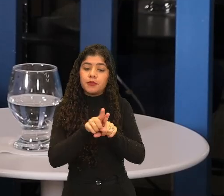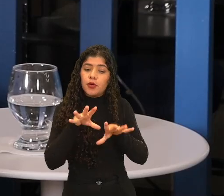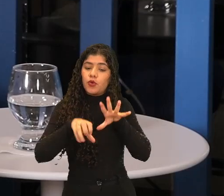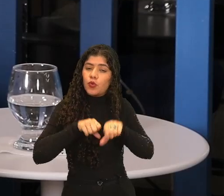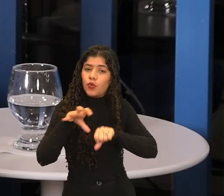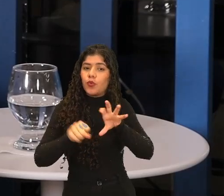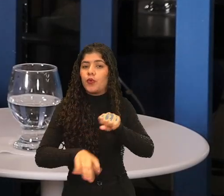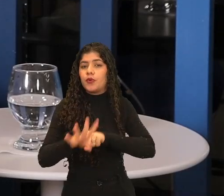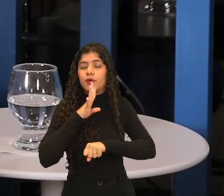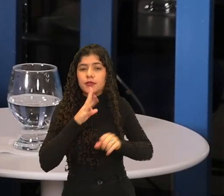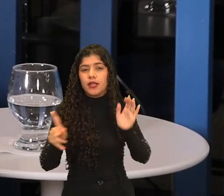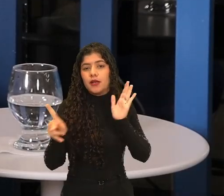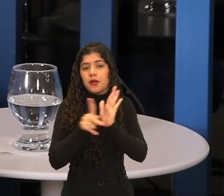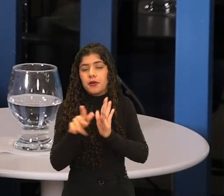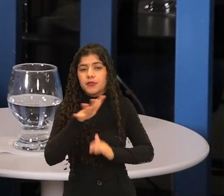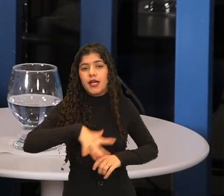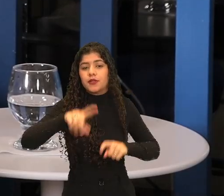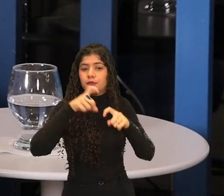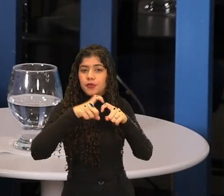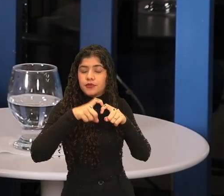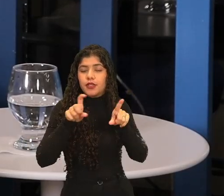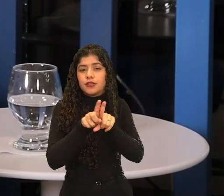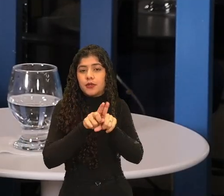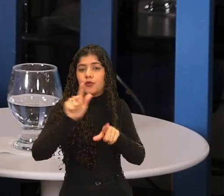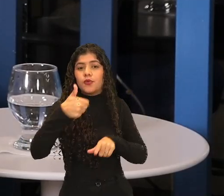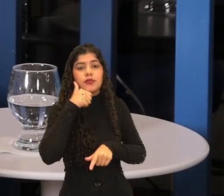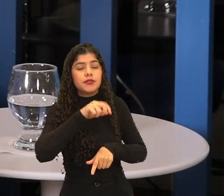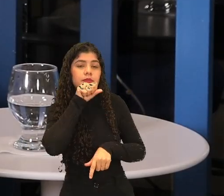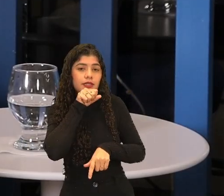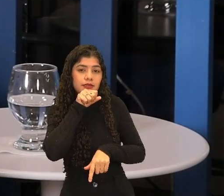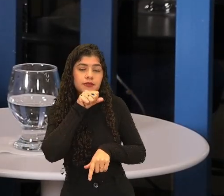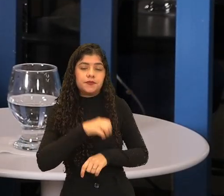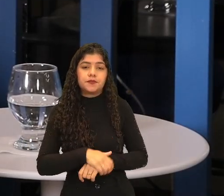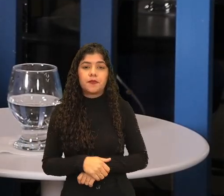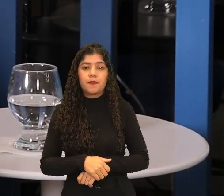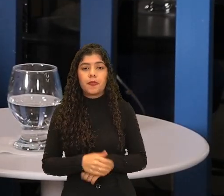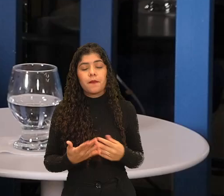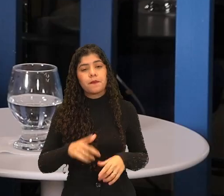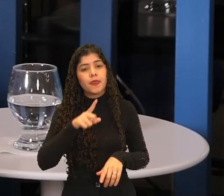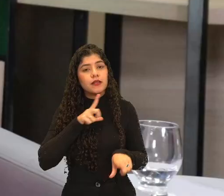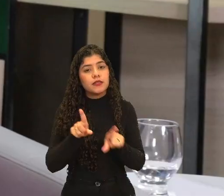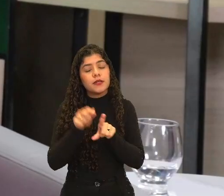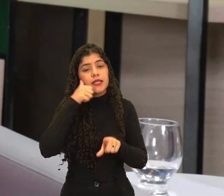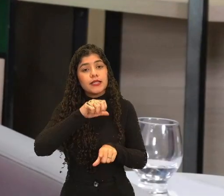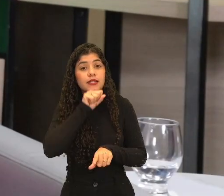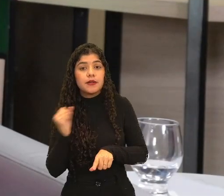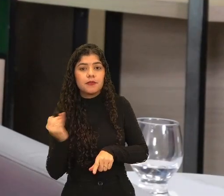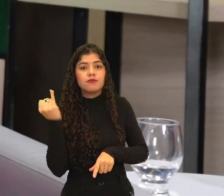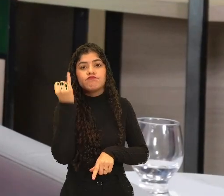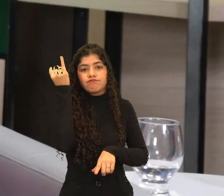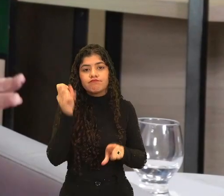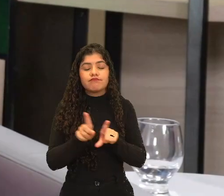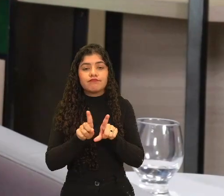buscando conhecimento, se reciclando enquanto profissional, né? Sempre tem coisa nova para a Acho que gente essa ter. rede de apoio também das mães é muito Muito importante,